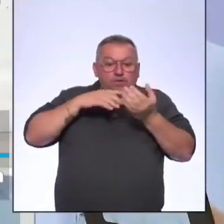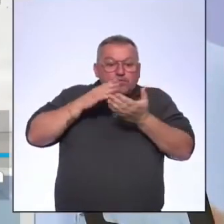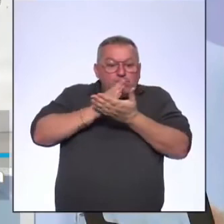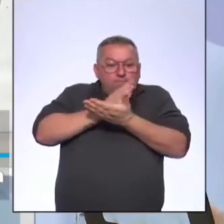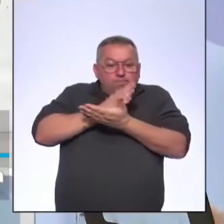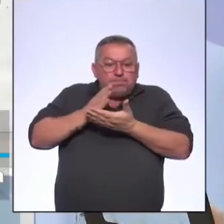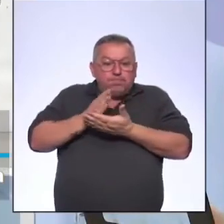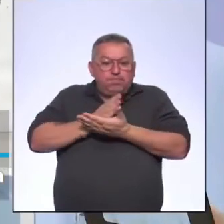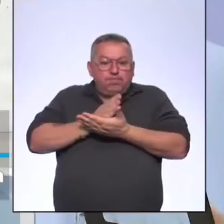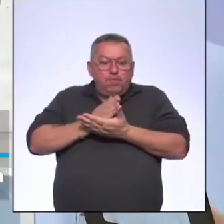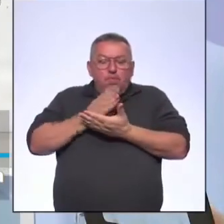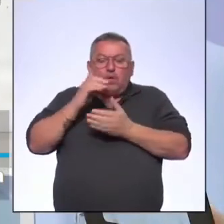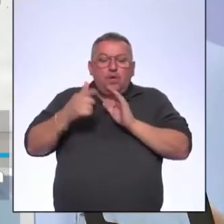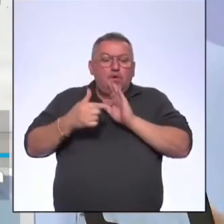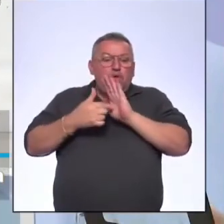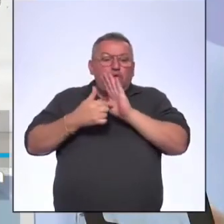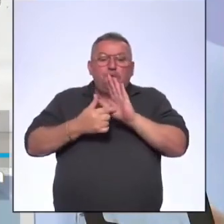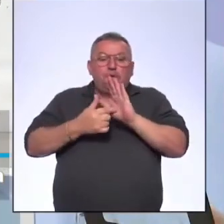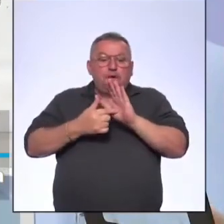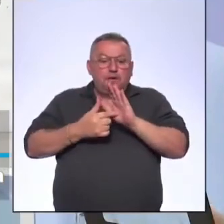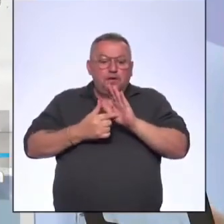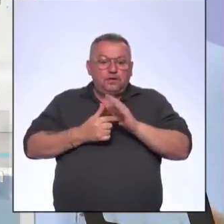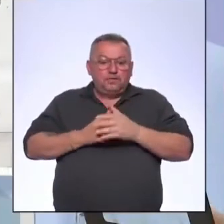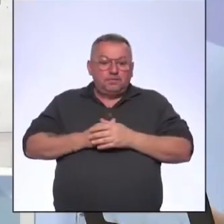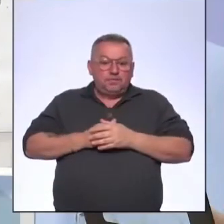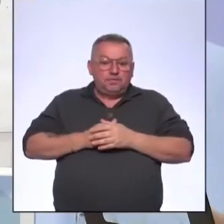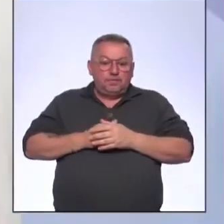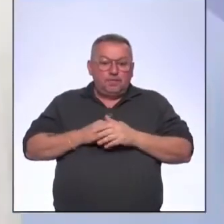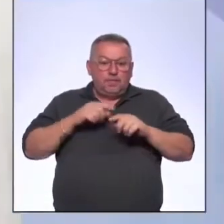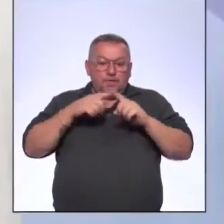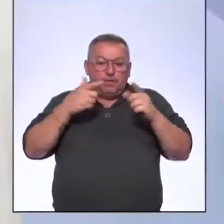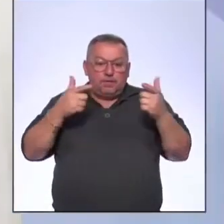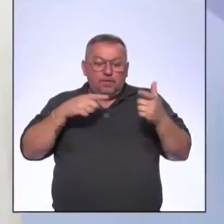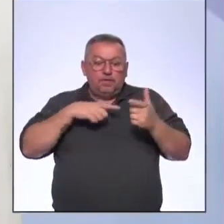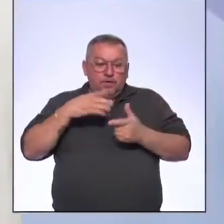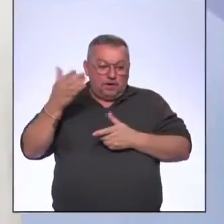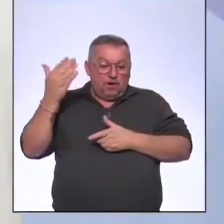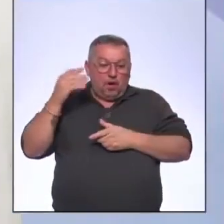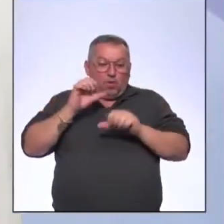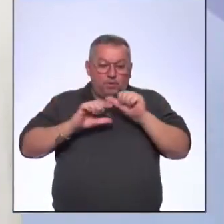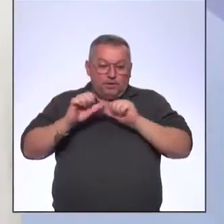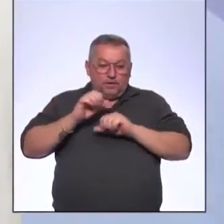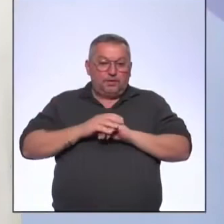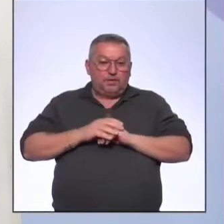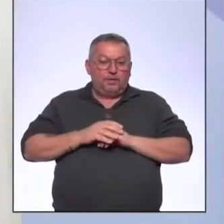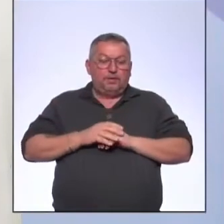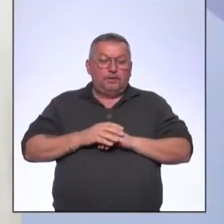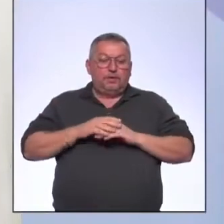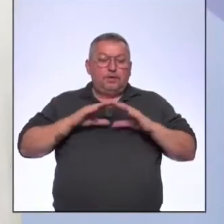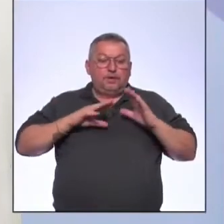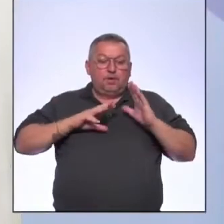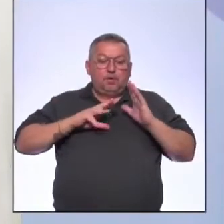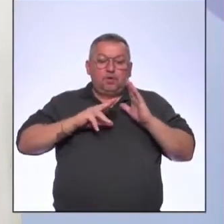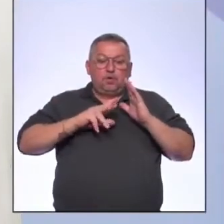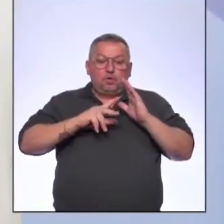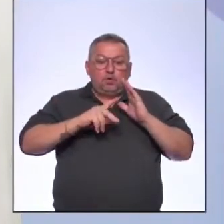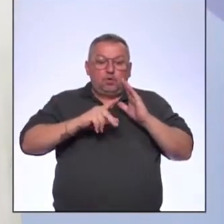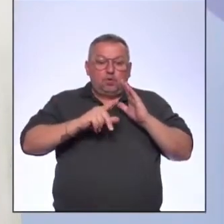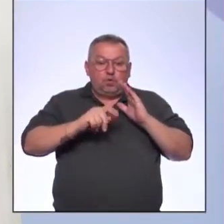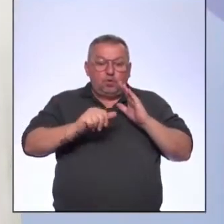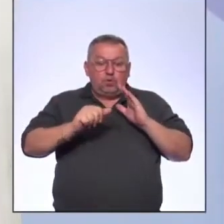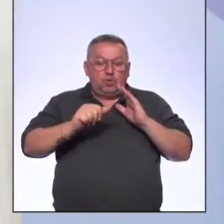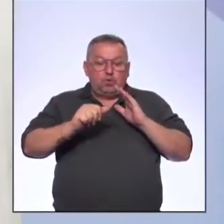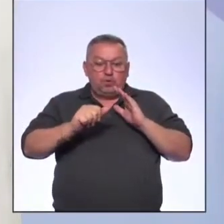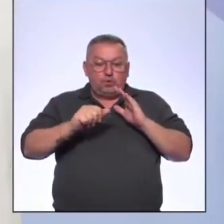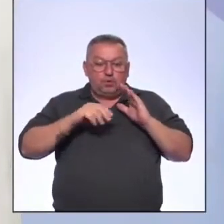isso daqui? Como é que eu vou mostrar, identificar? Aqui eu não tenho só um verbo. Eu tinha, né? Mas eu alterei aqui. Agora eu tenho uma locução verbal. Então, eu